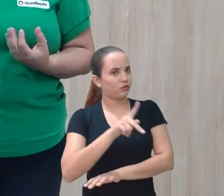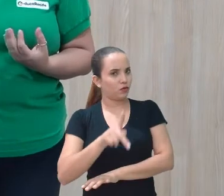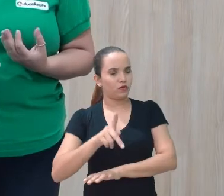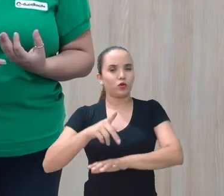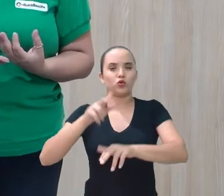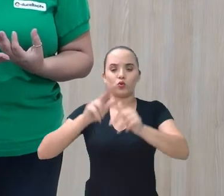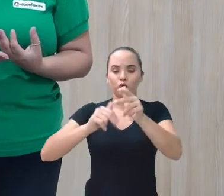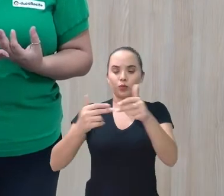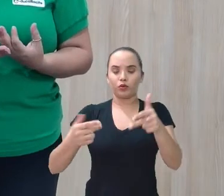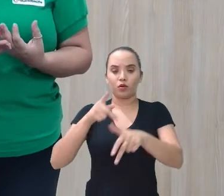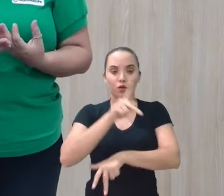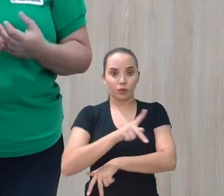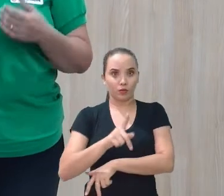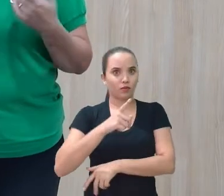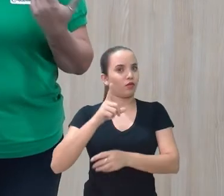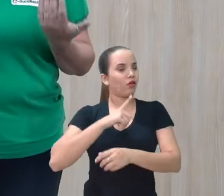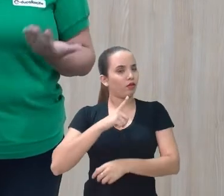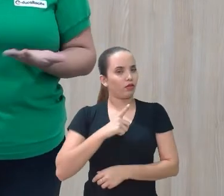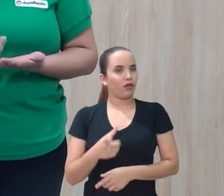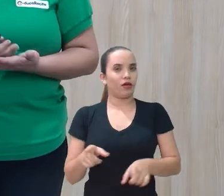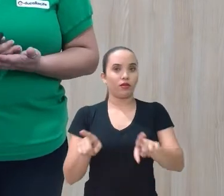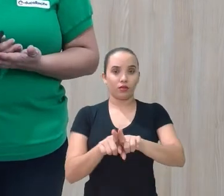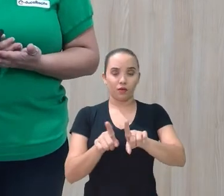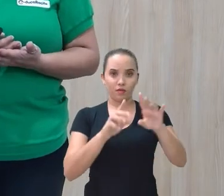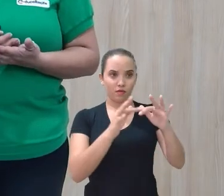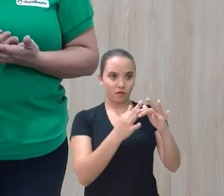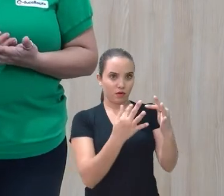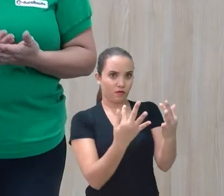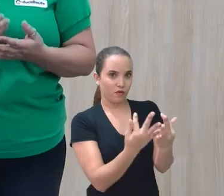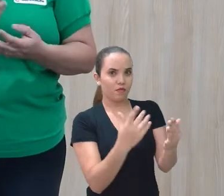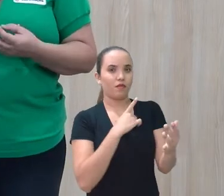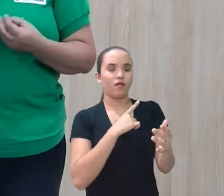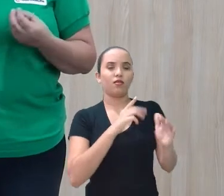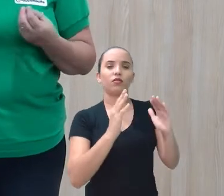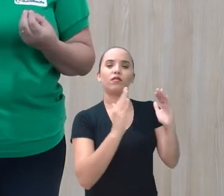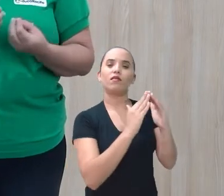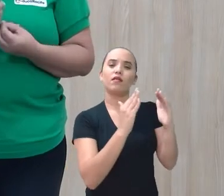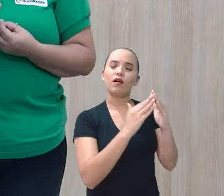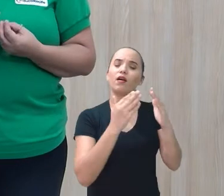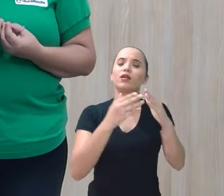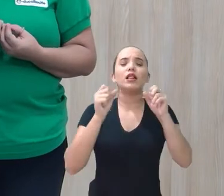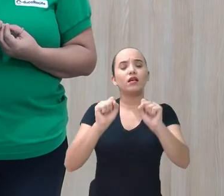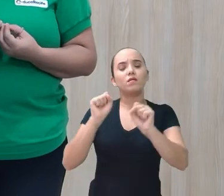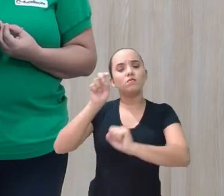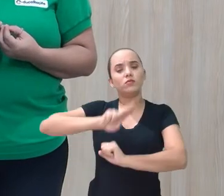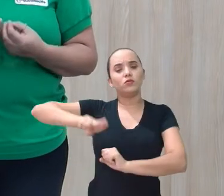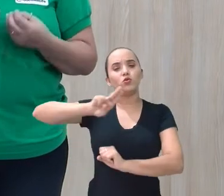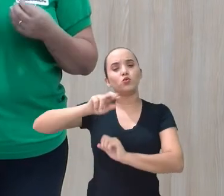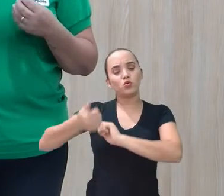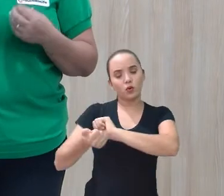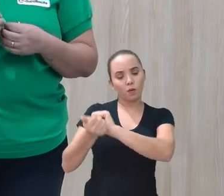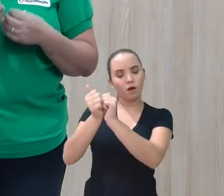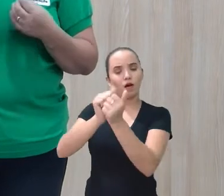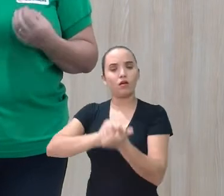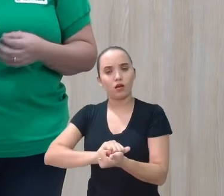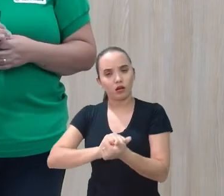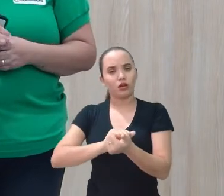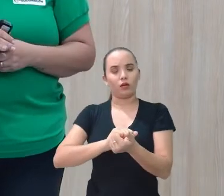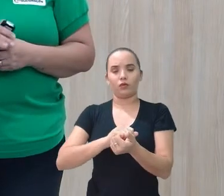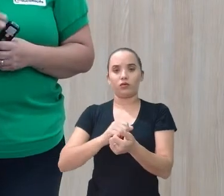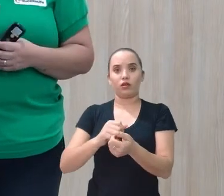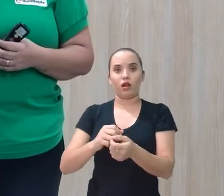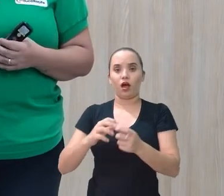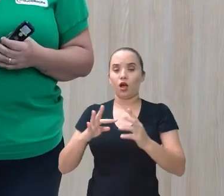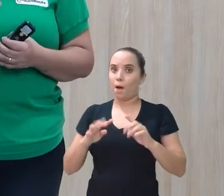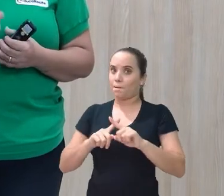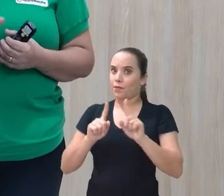tem disponível, não é? Que a família tenha disponível em casa, para fazer essa adaptação, tudo no intuito do